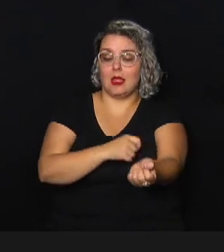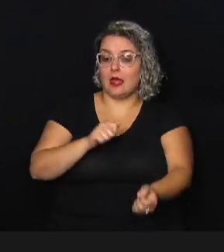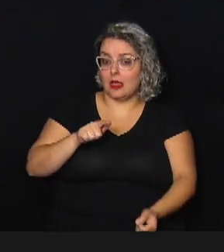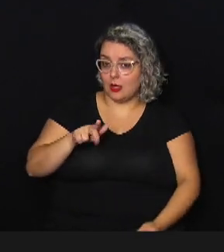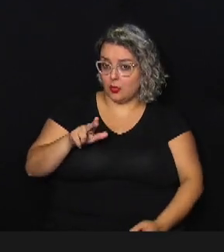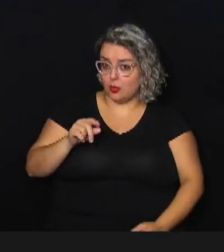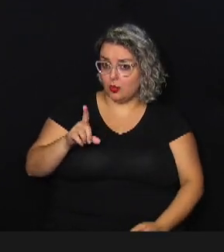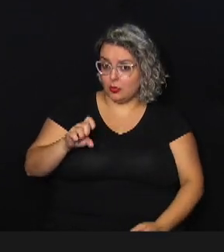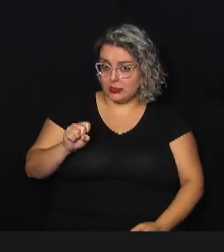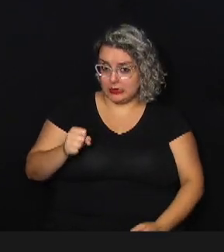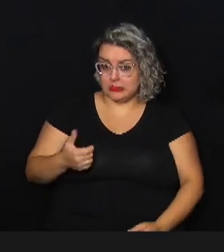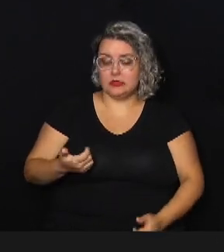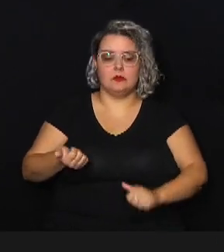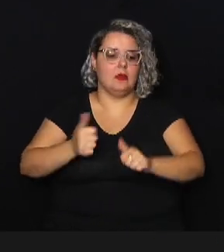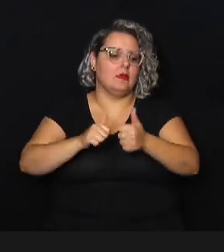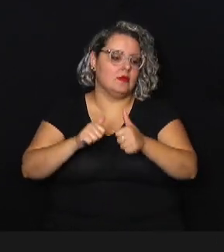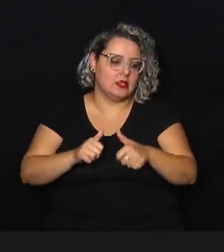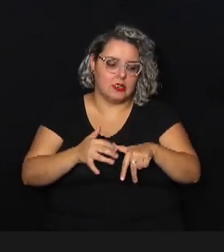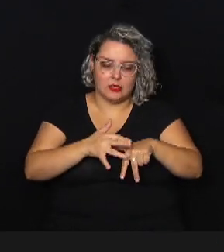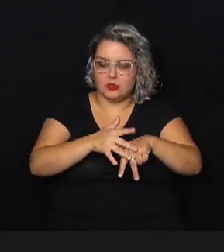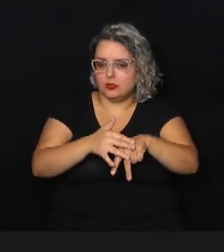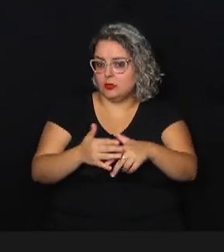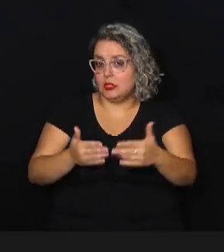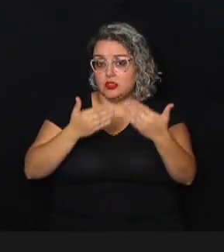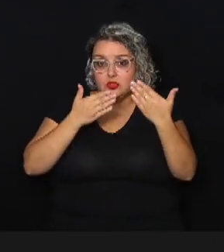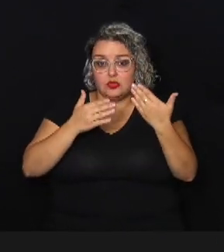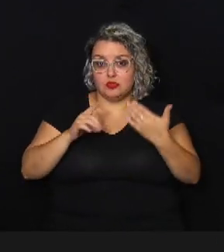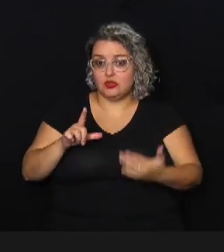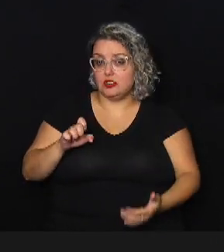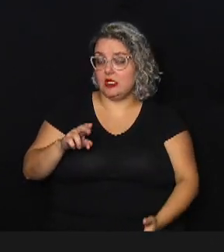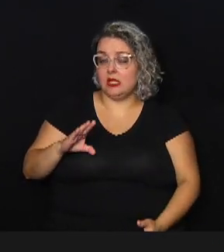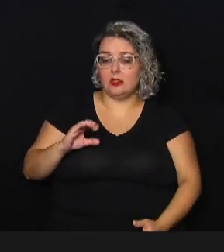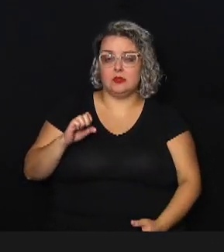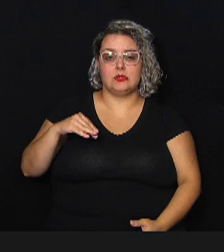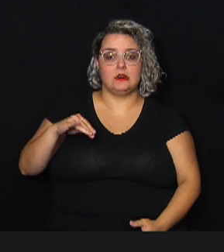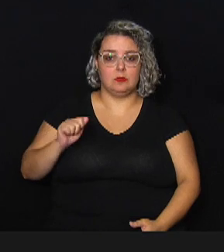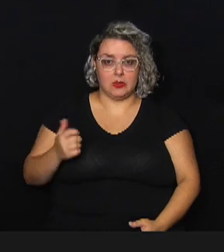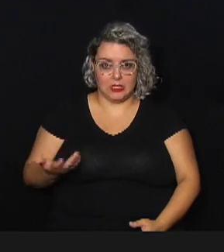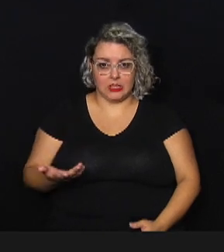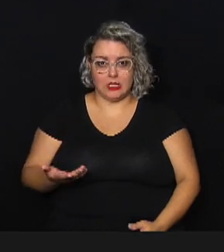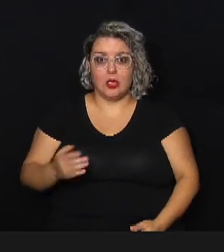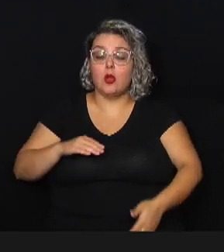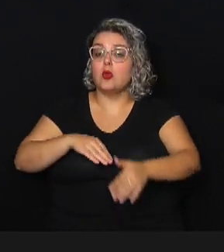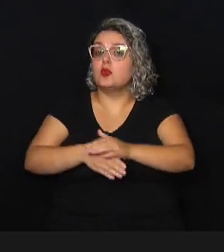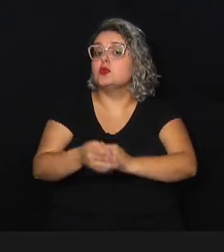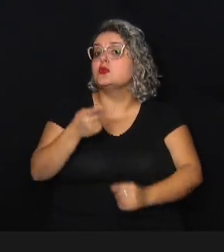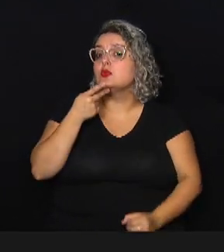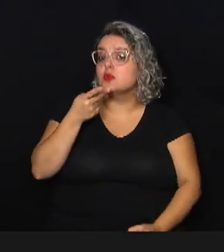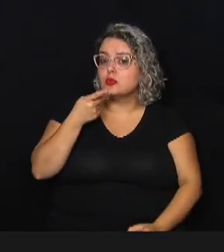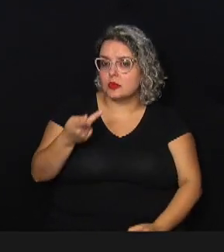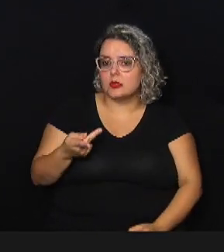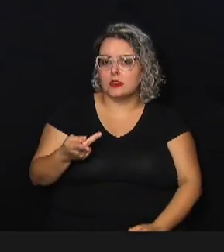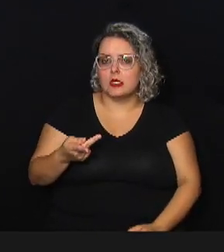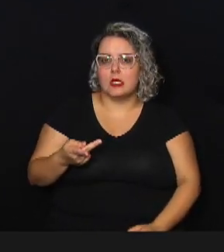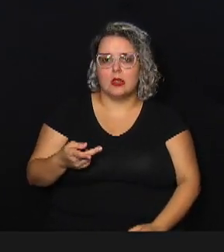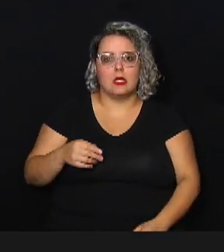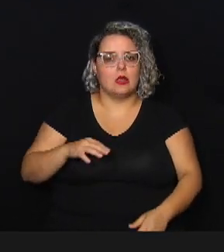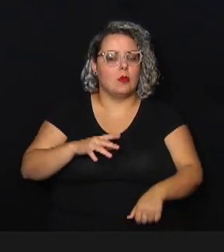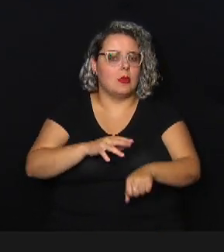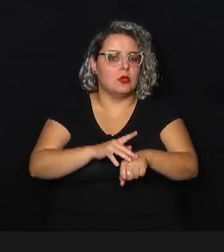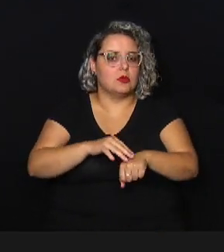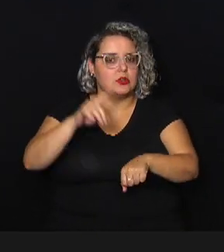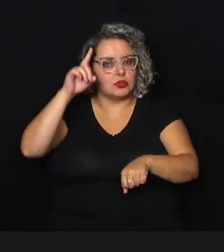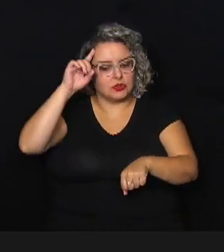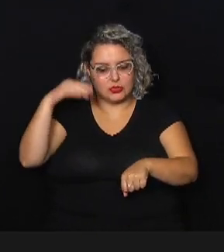vai avaliar um paciente com uma suspeita de leucemia, tá? Eu costumo falar que é uma doença de dias. Não é uma doença